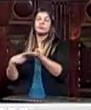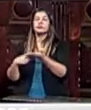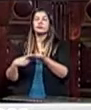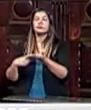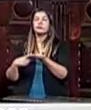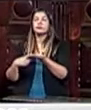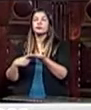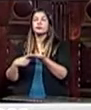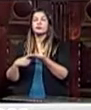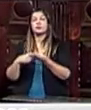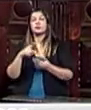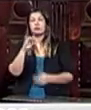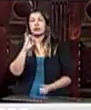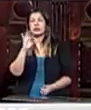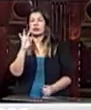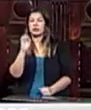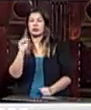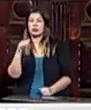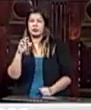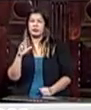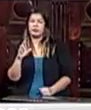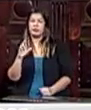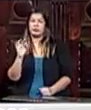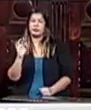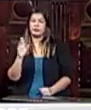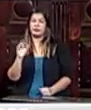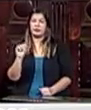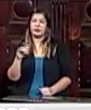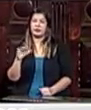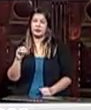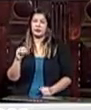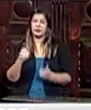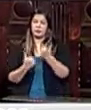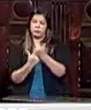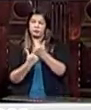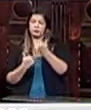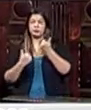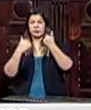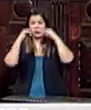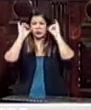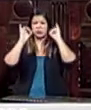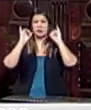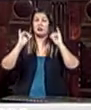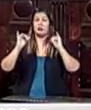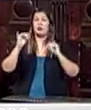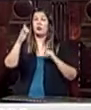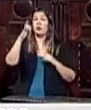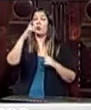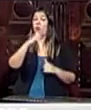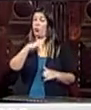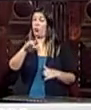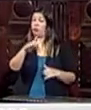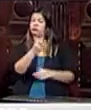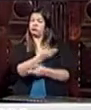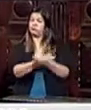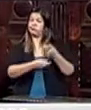o senhor Itamar Franco coloca como ministro da Fazenda já uma outra